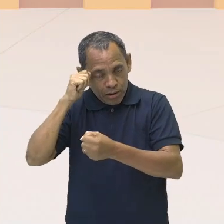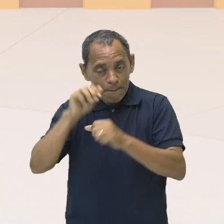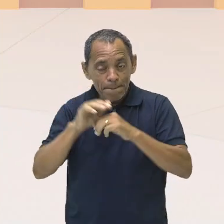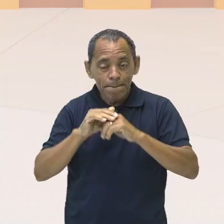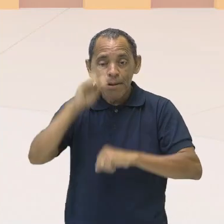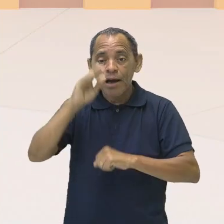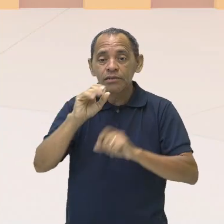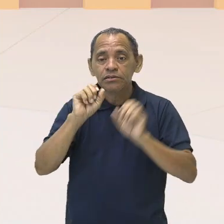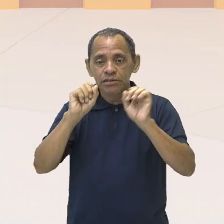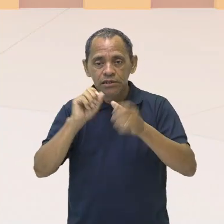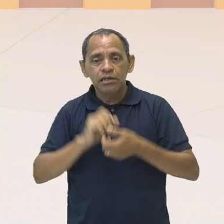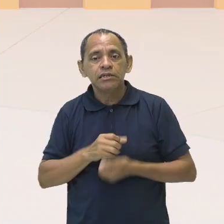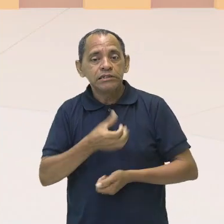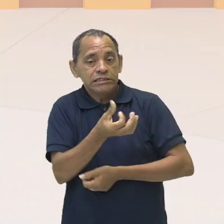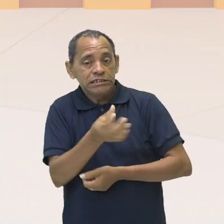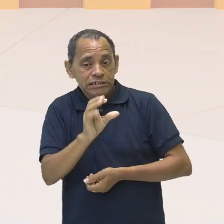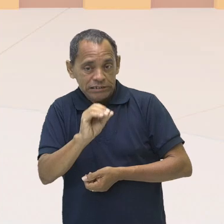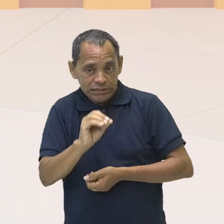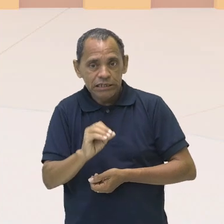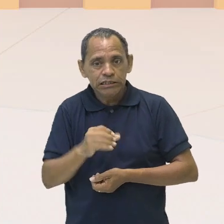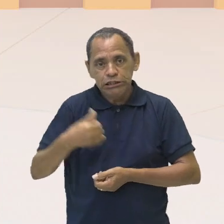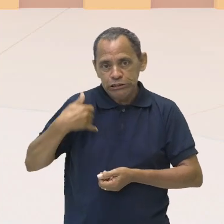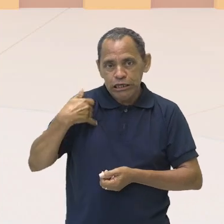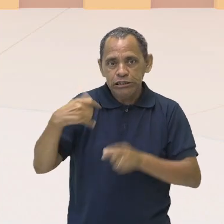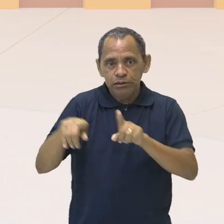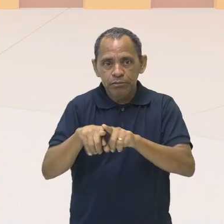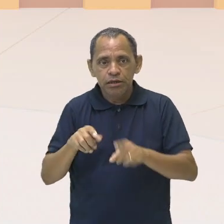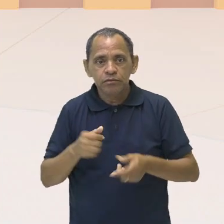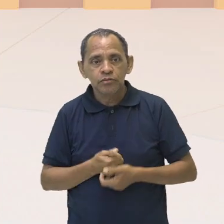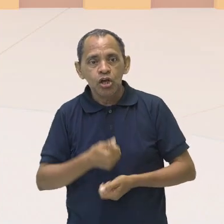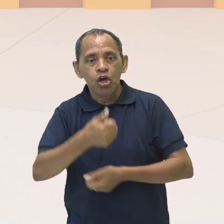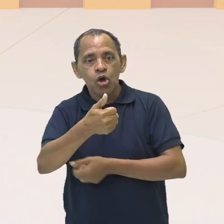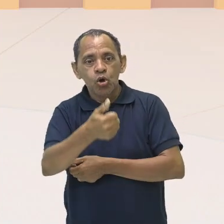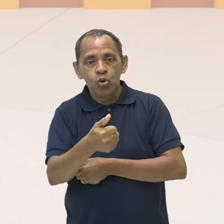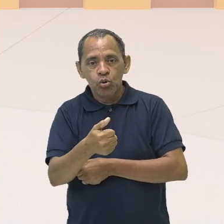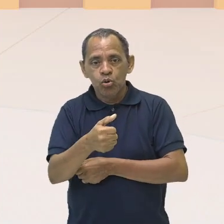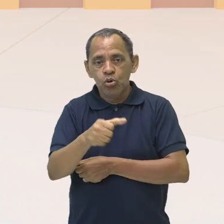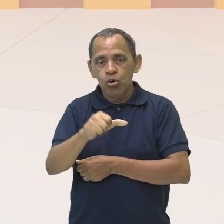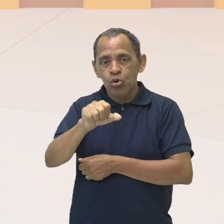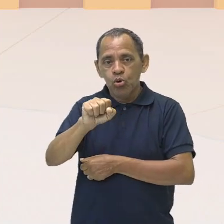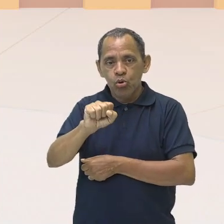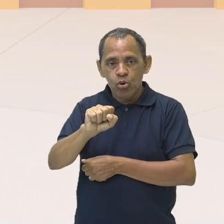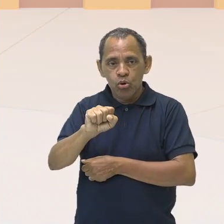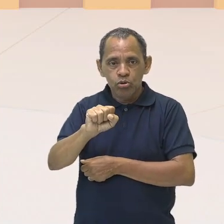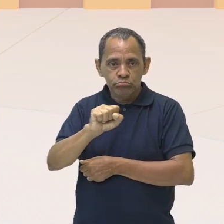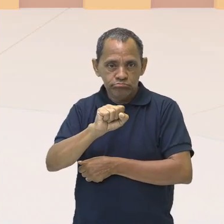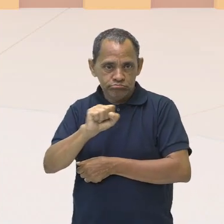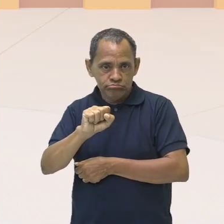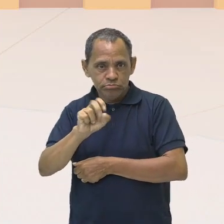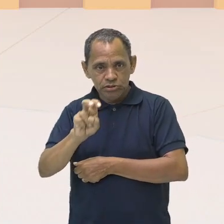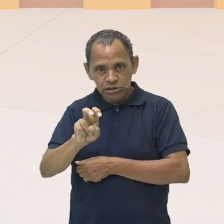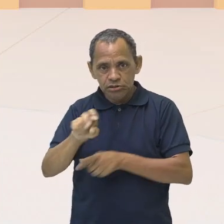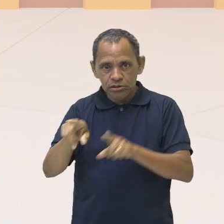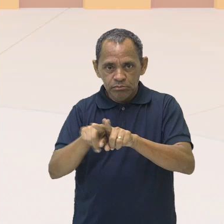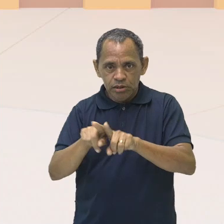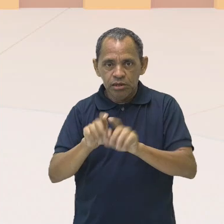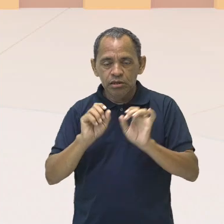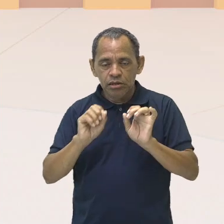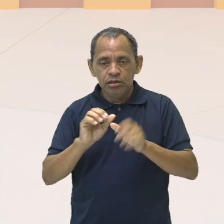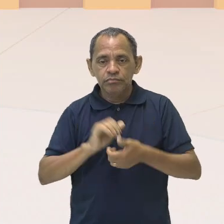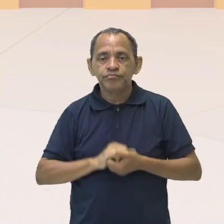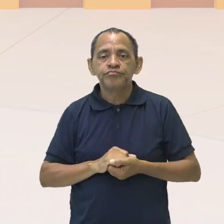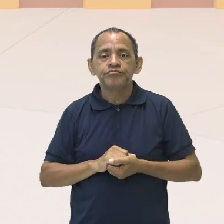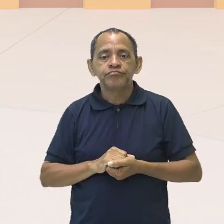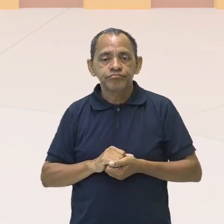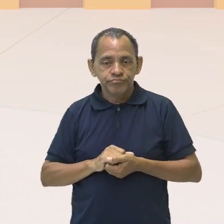1885. Essa lei vai conceder liberdade aos escravizados que completassem 60 anos de idade ou